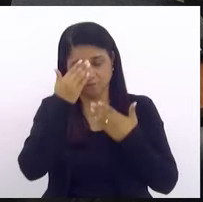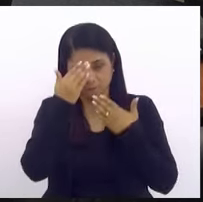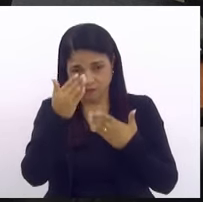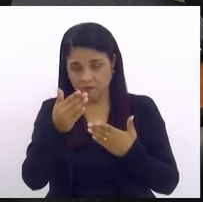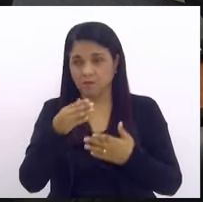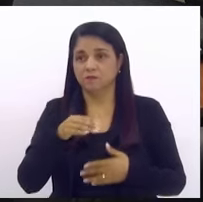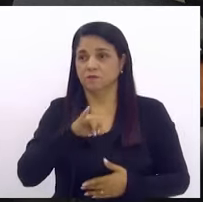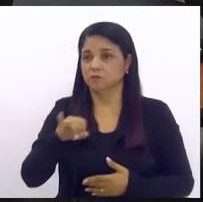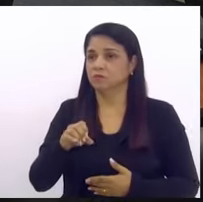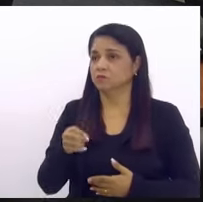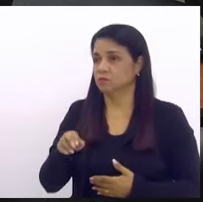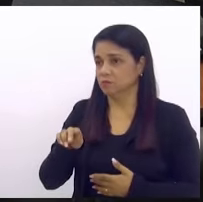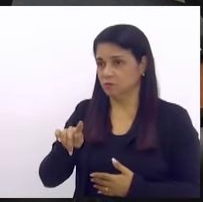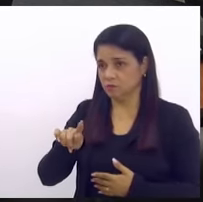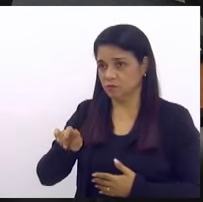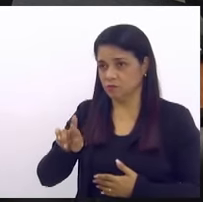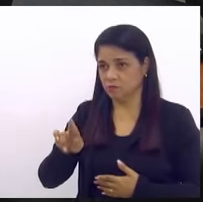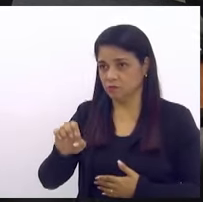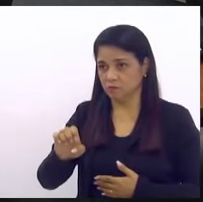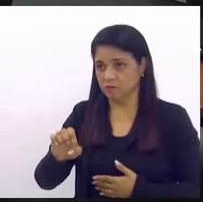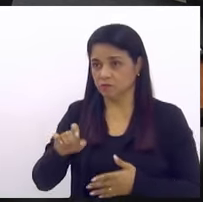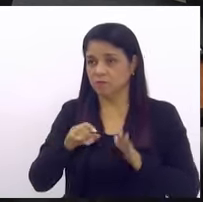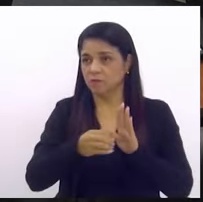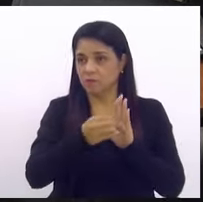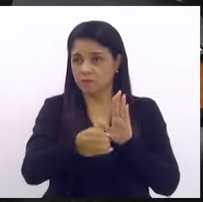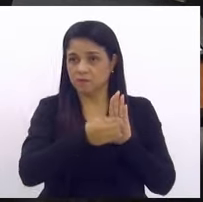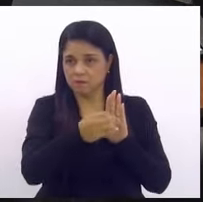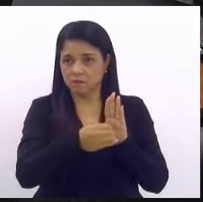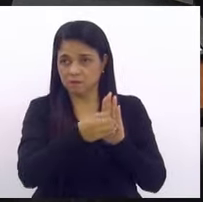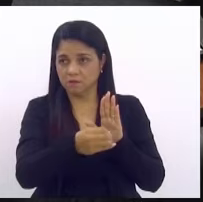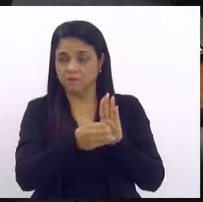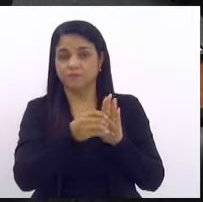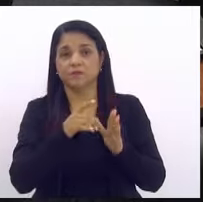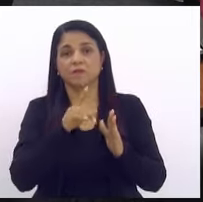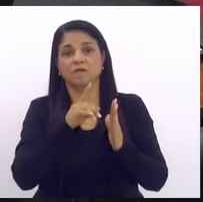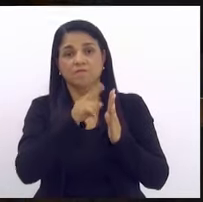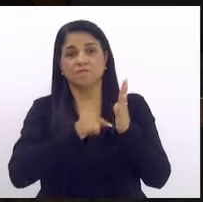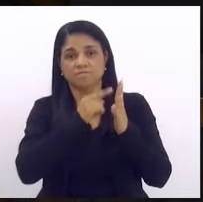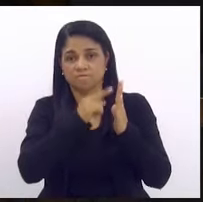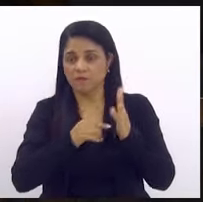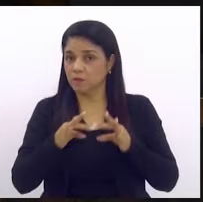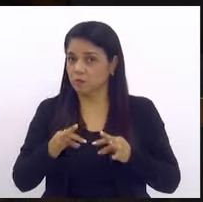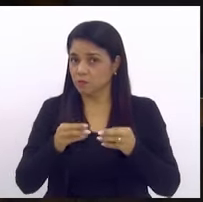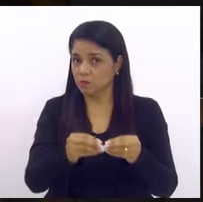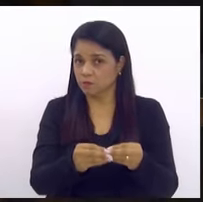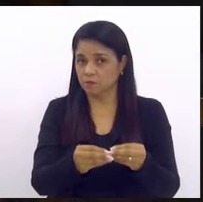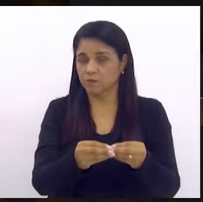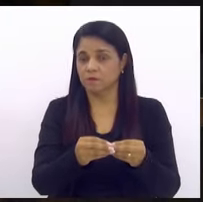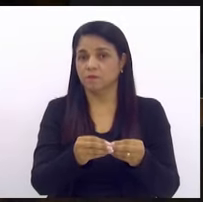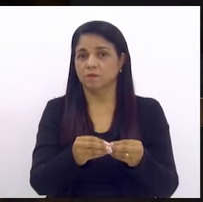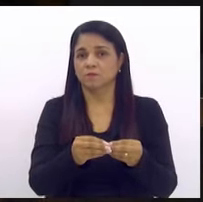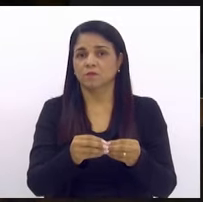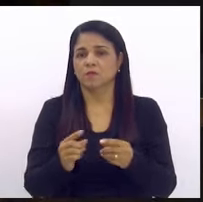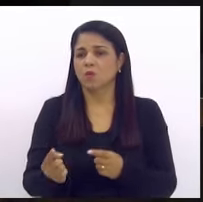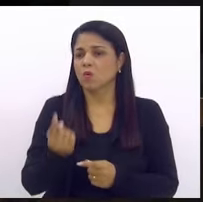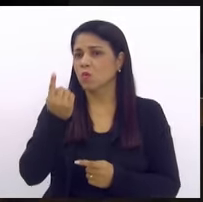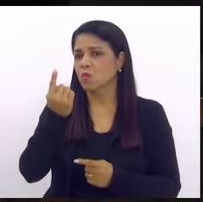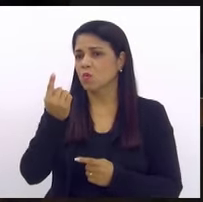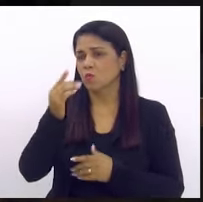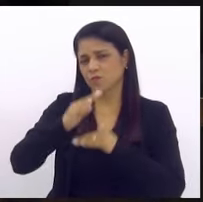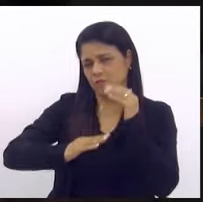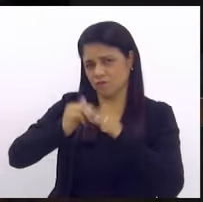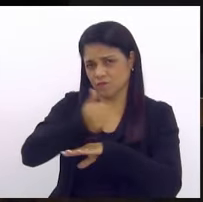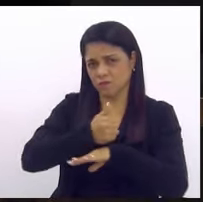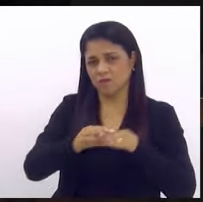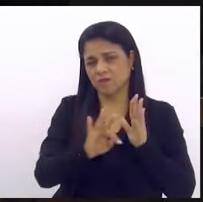Obrigado, Jorge. Som. Tá bom. Ele está desligando sozinho, cara. Veto total aposto... Deixa um da técnica sempre aqui, por favor, que é